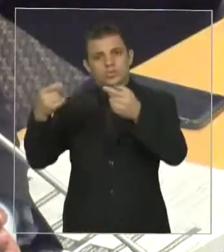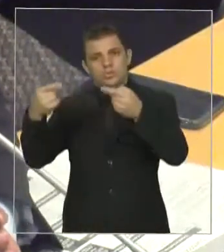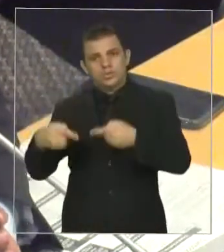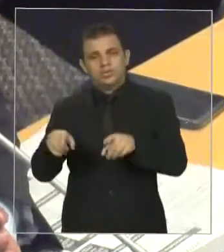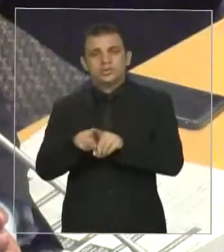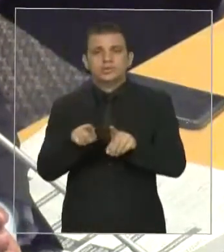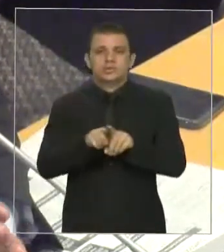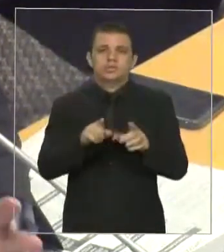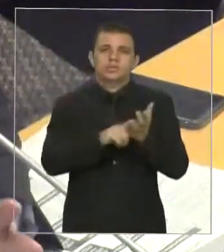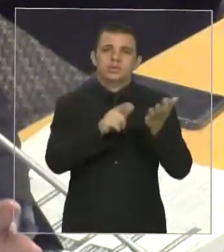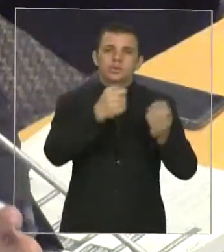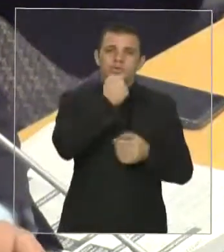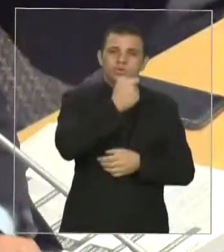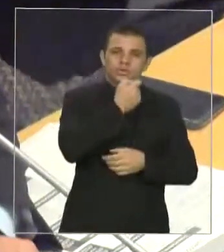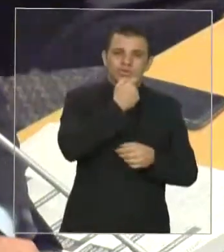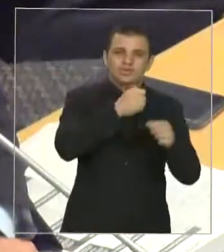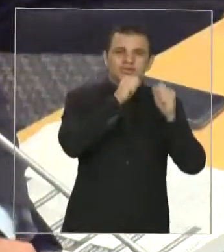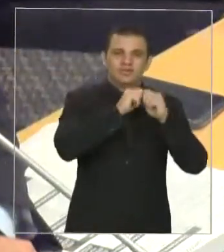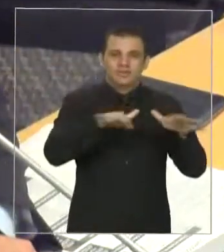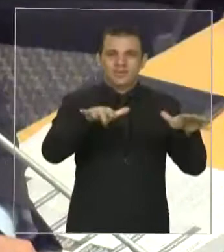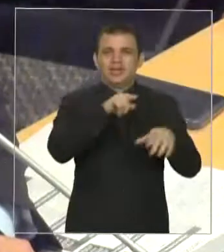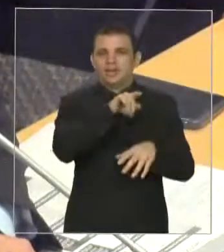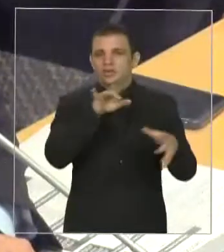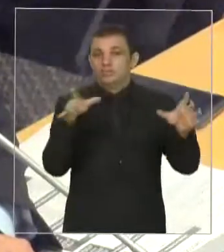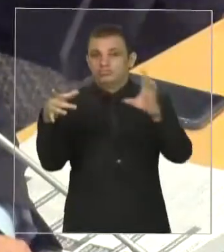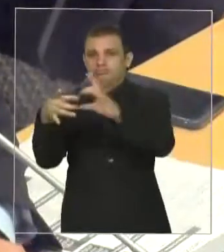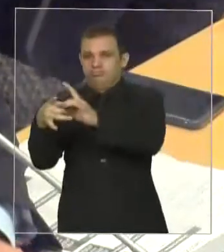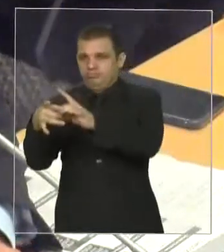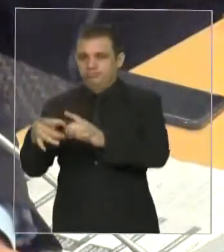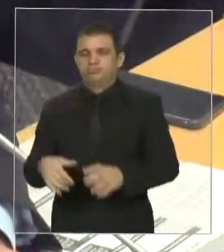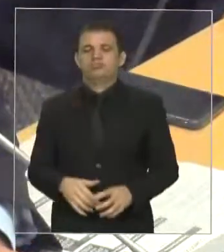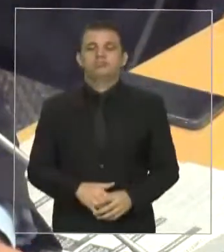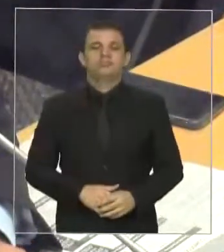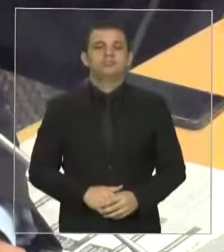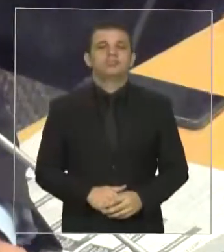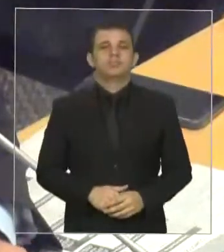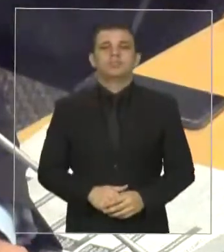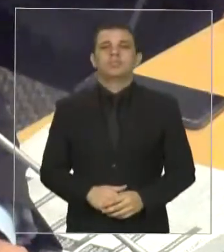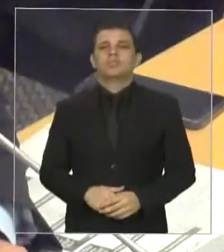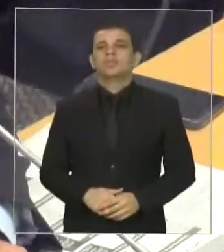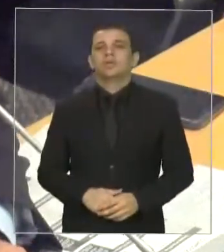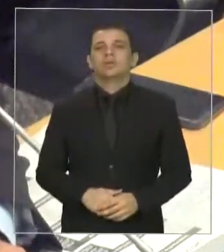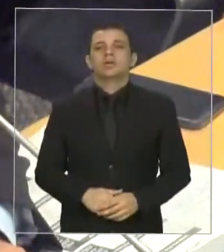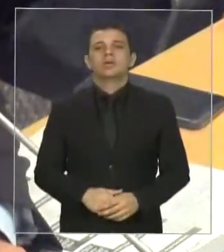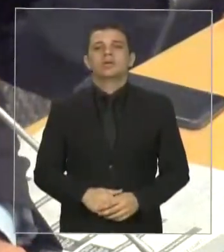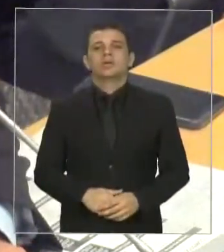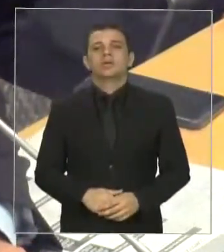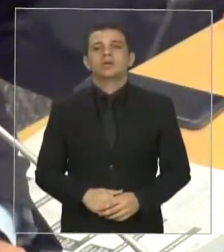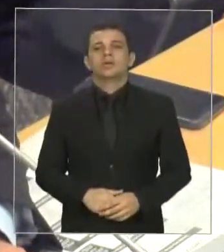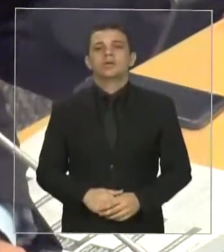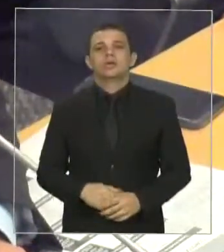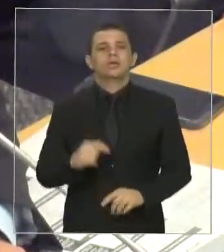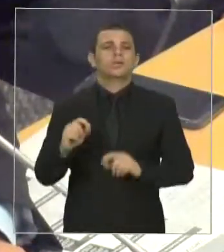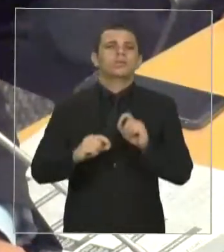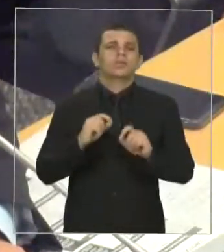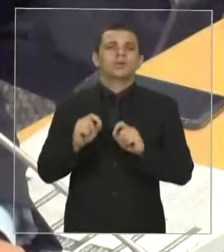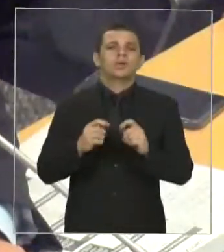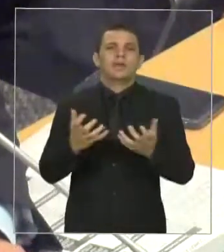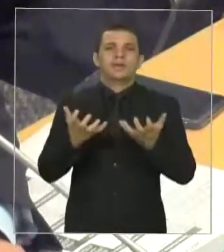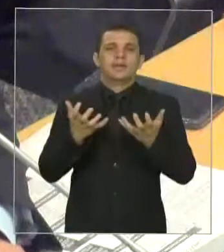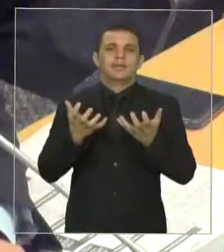mídia aliada a esta oposição, é exatamente procurar